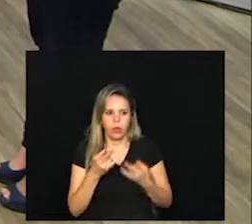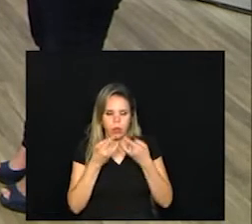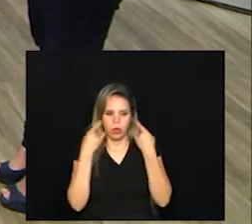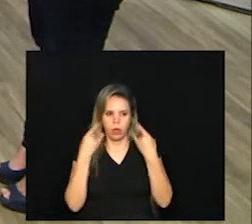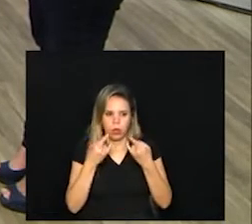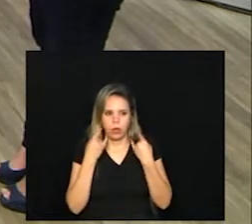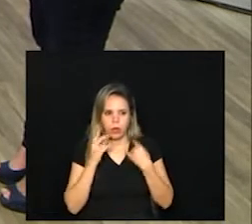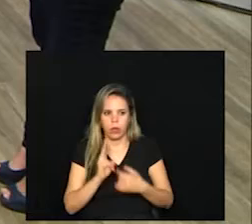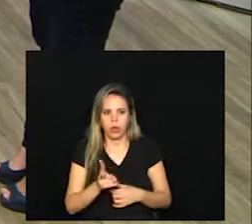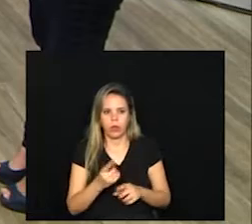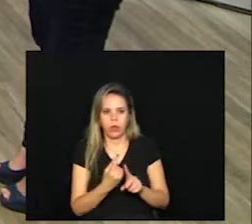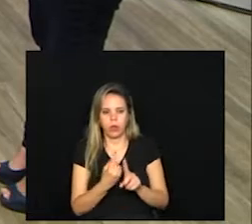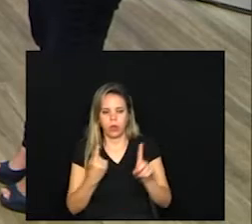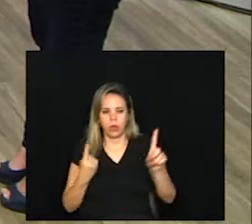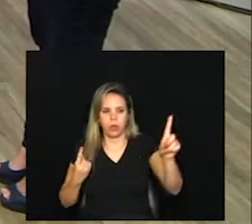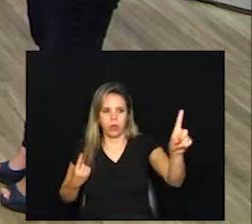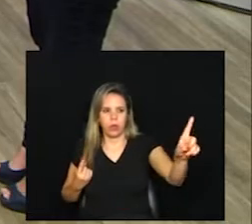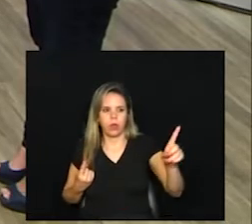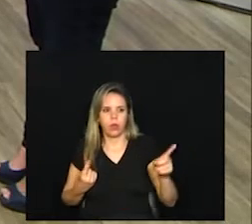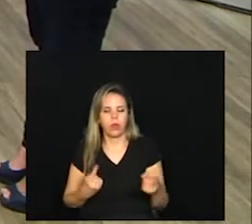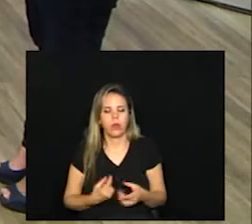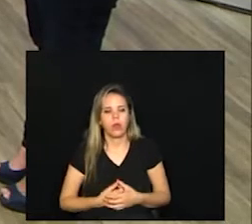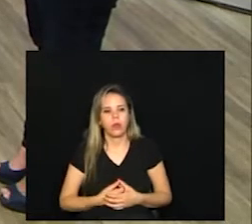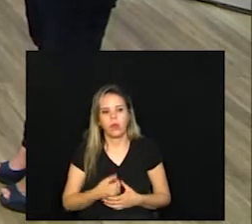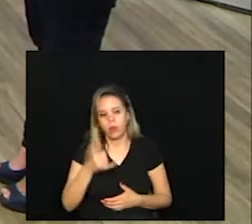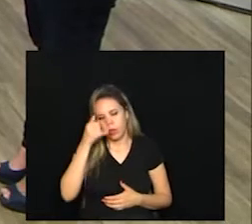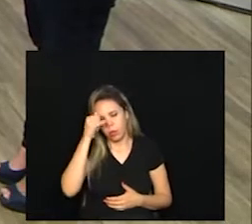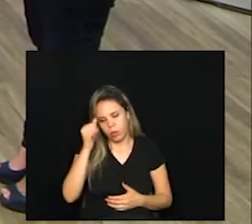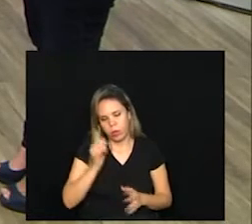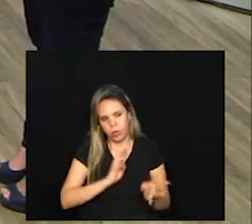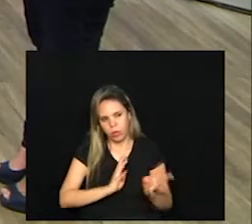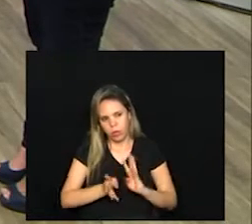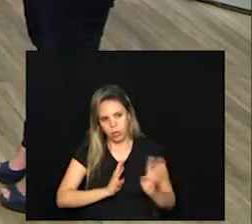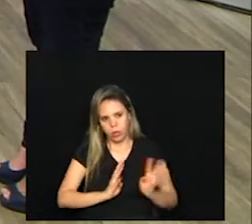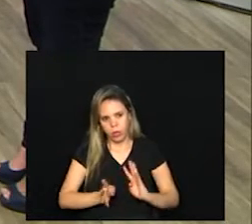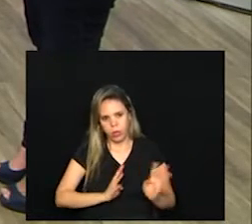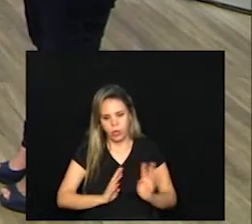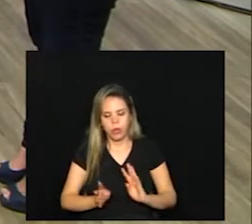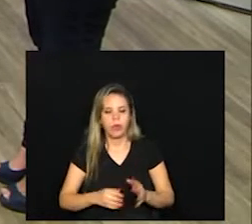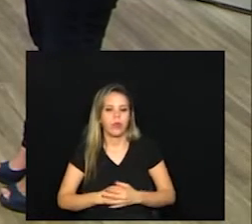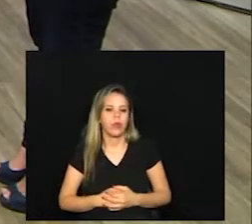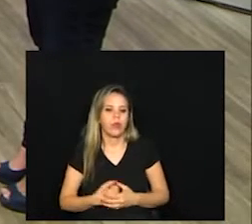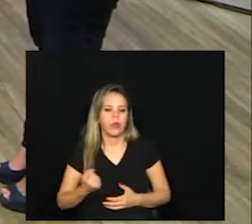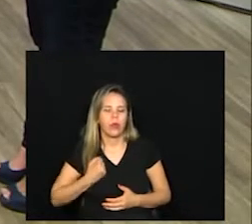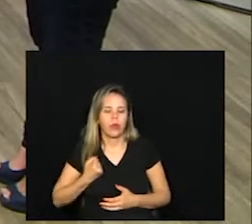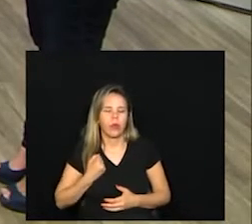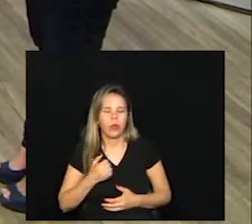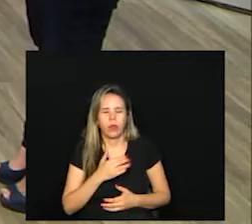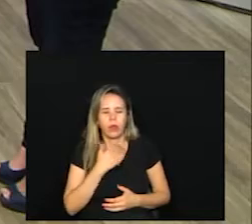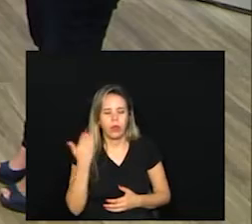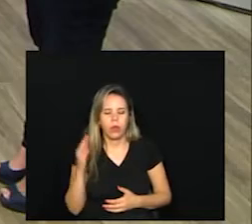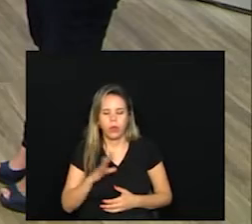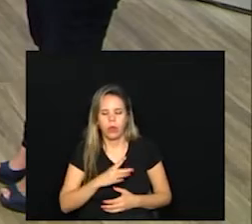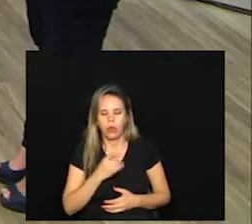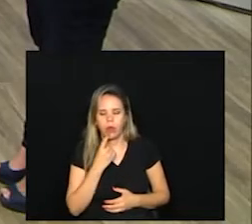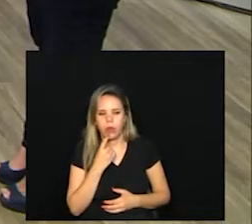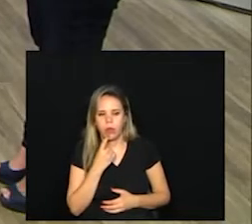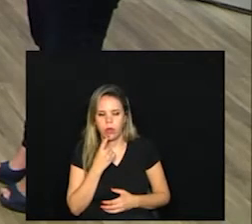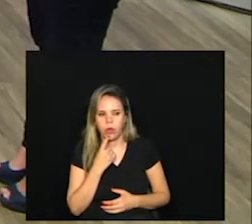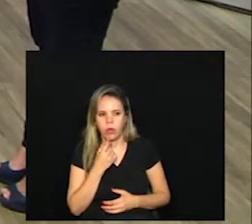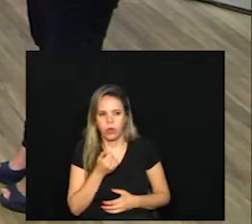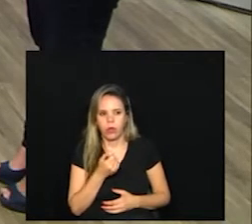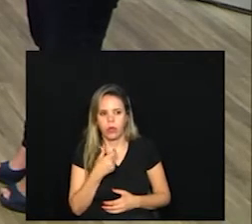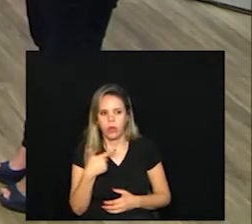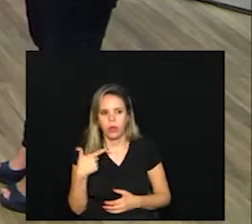a máscara, o distanciamento, evitar a aglomeração. Em relação ao número de óbitos na cidade de Campinas,